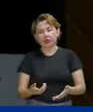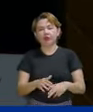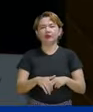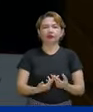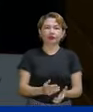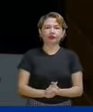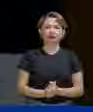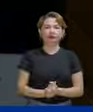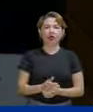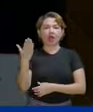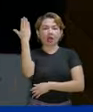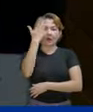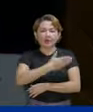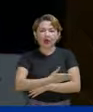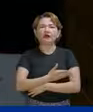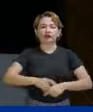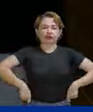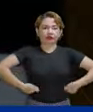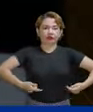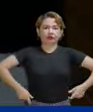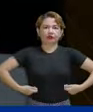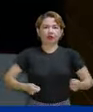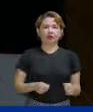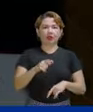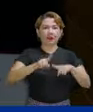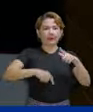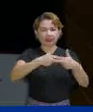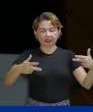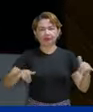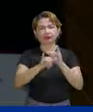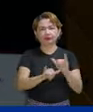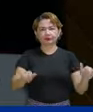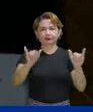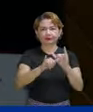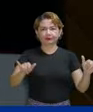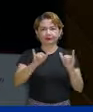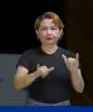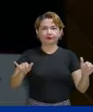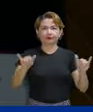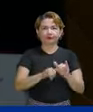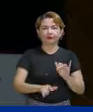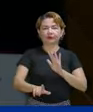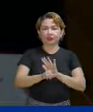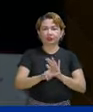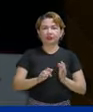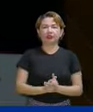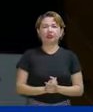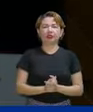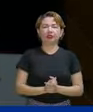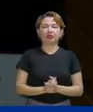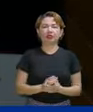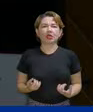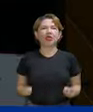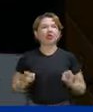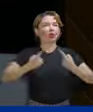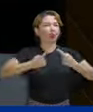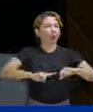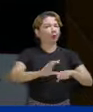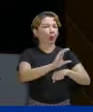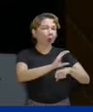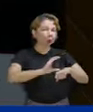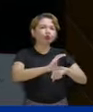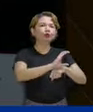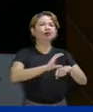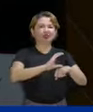que a exigência de comprovação de despesas com distribuição de materiais sem previsão expressa em lei viola diretamente esse princípio